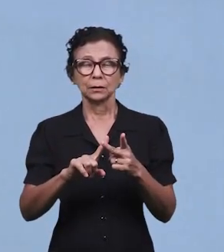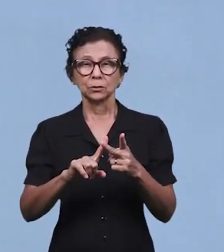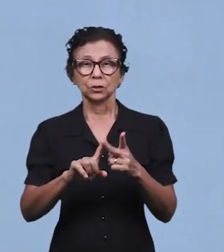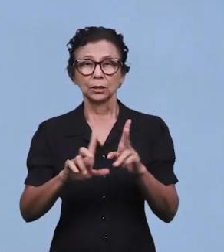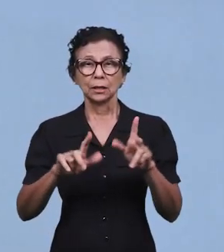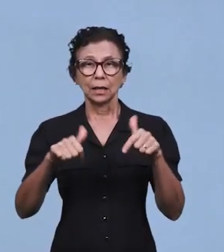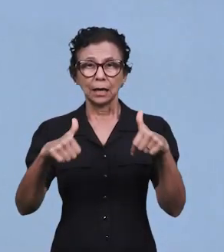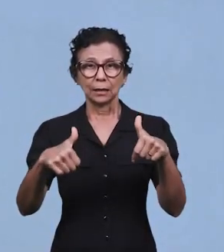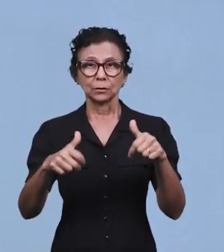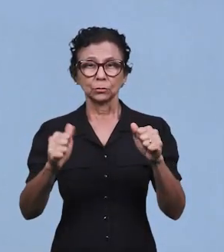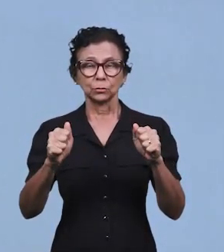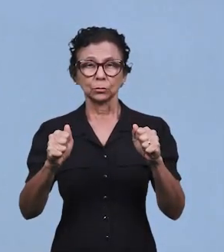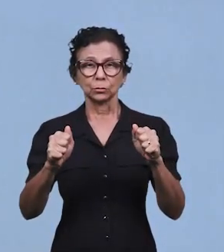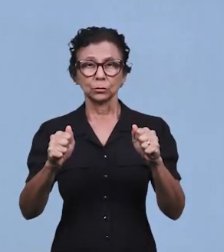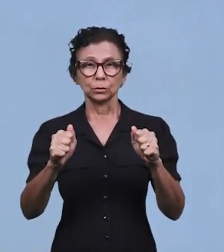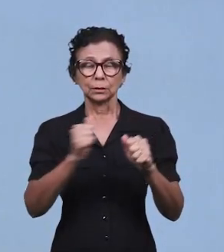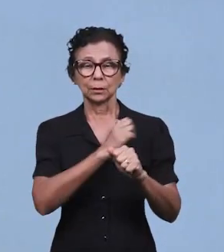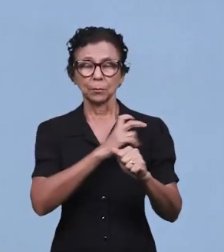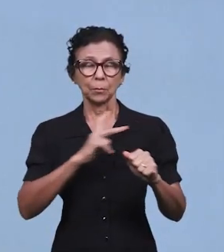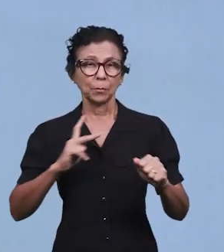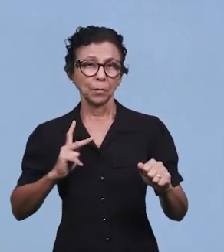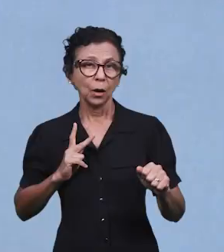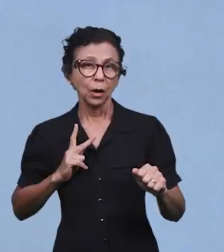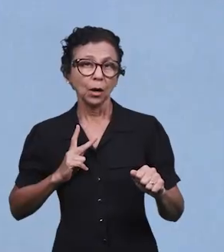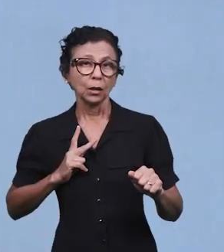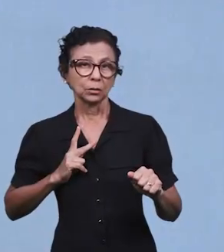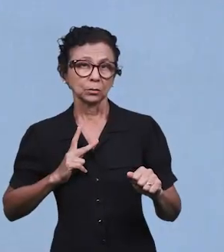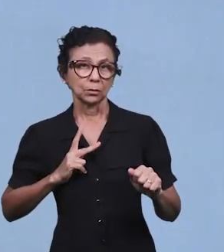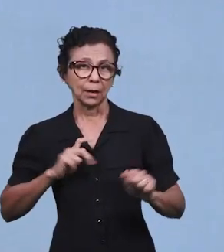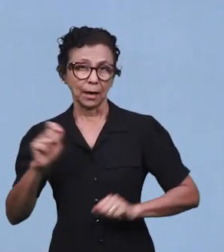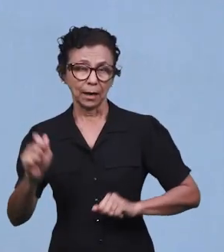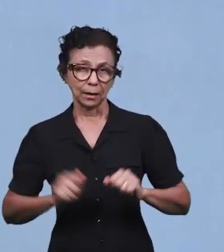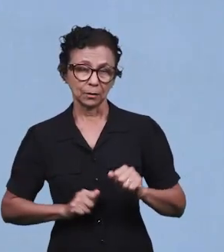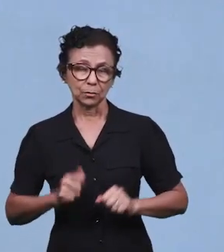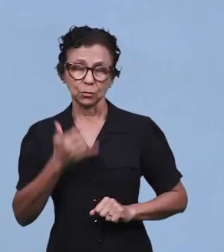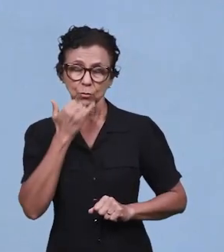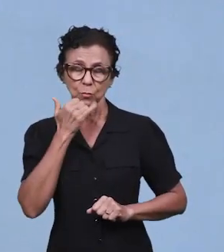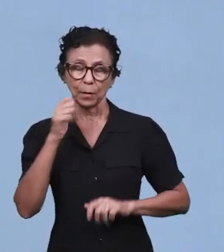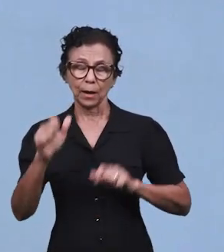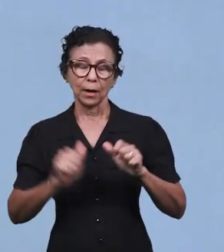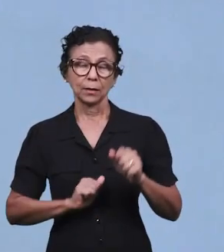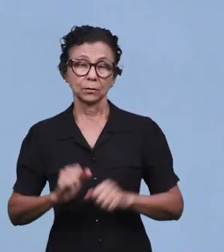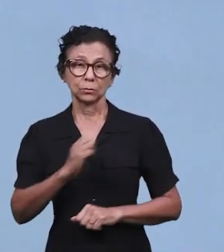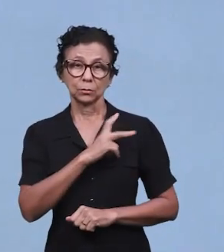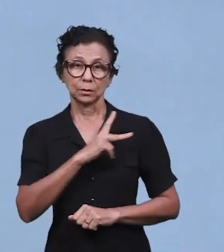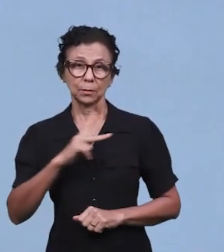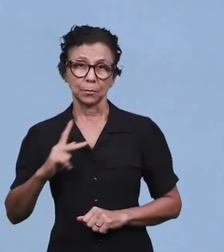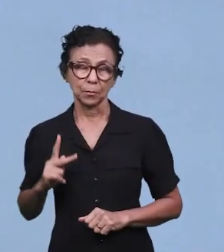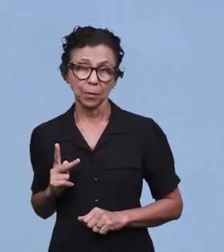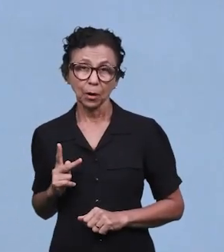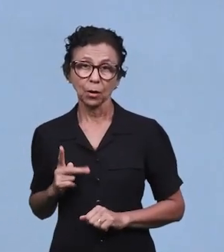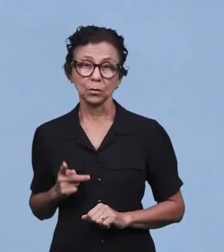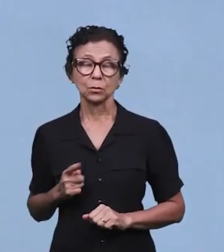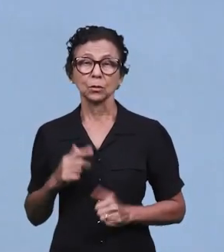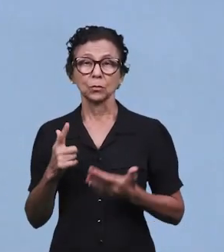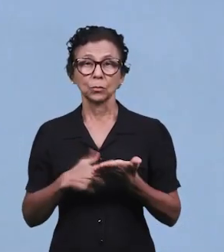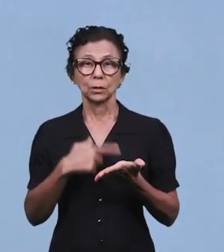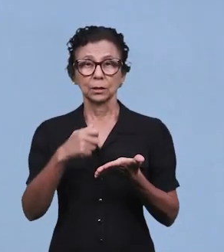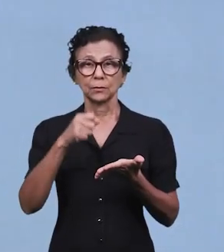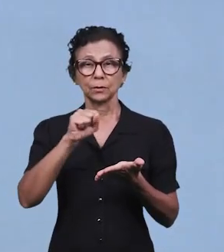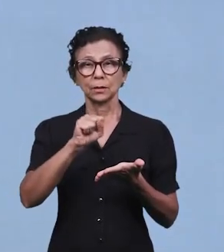ela aborda esse tema mostrando a situação, a vida pregressa daquelas 4